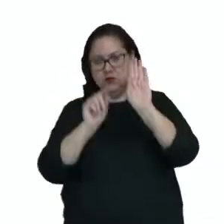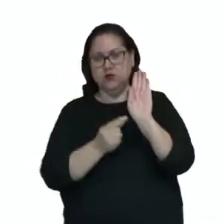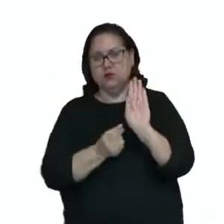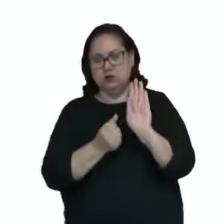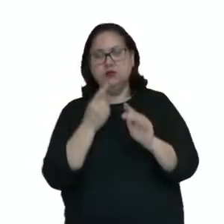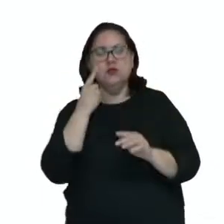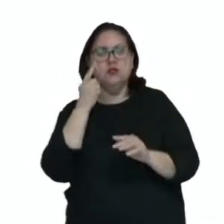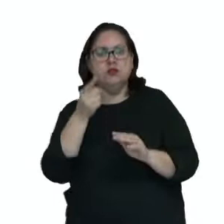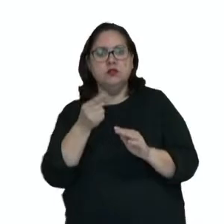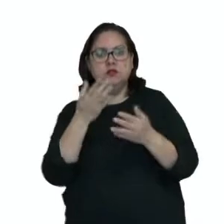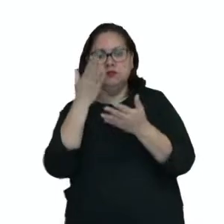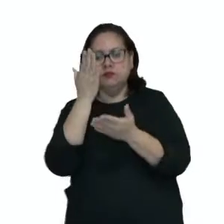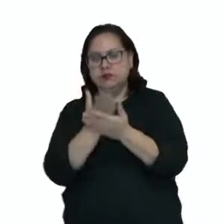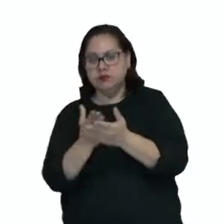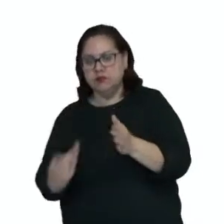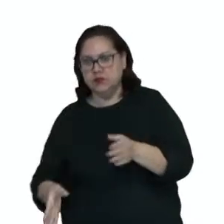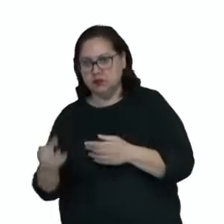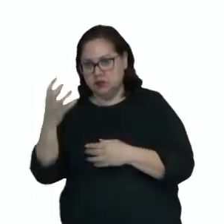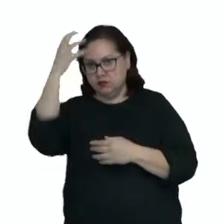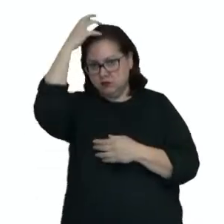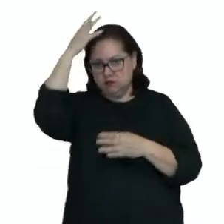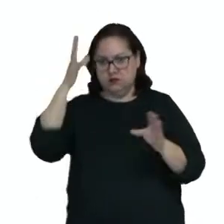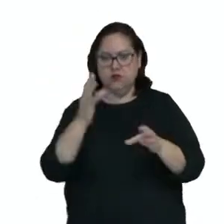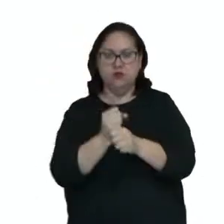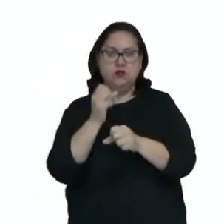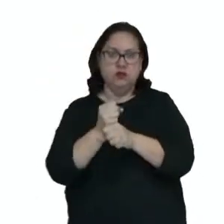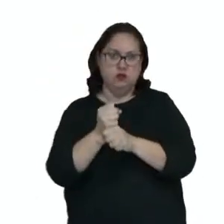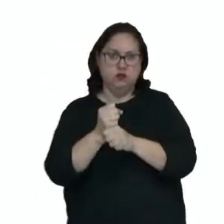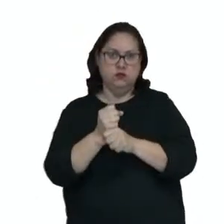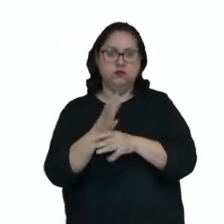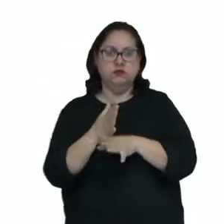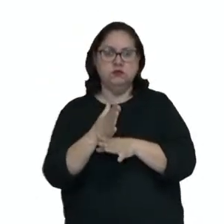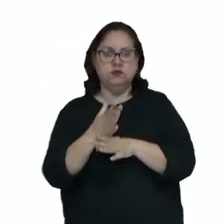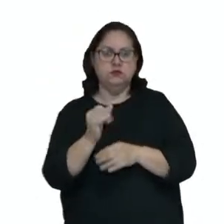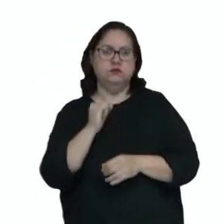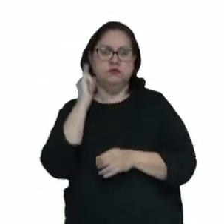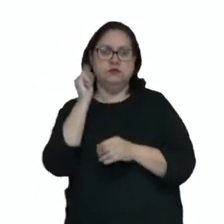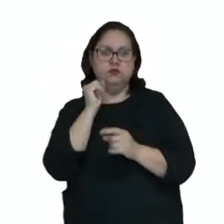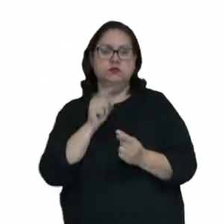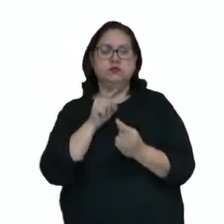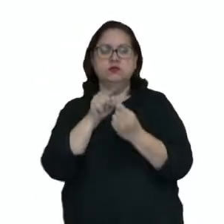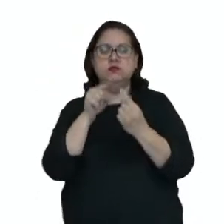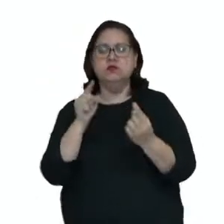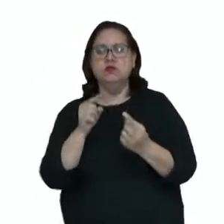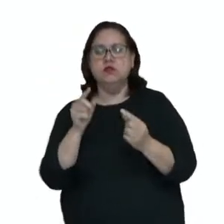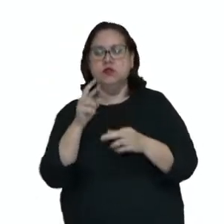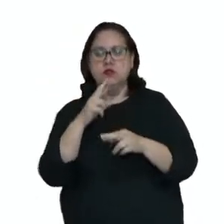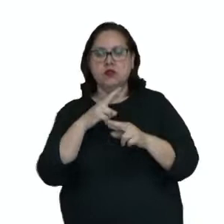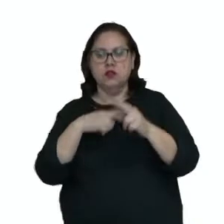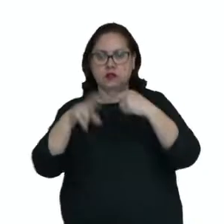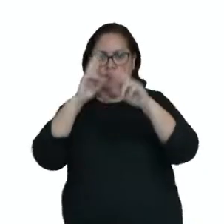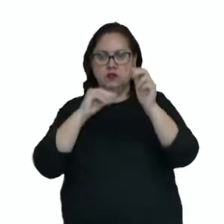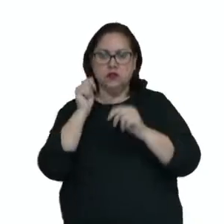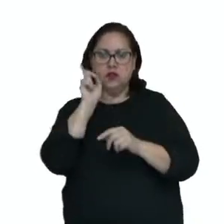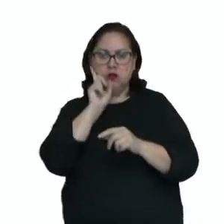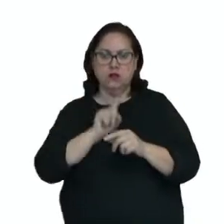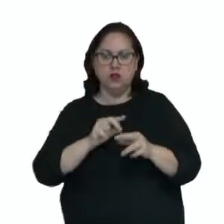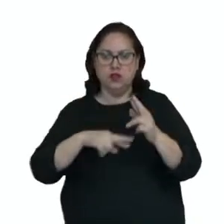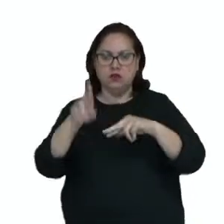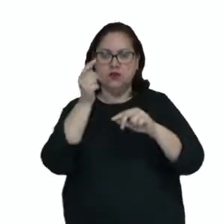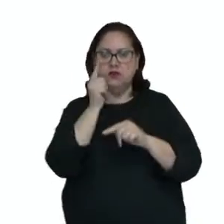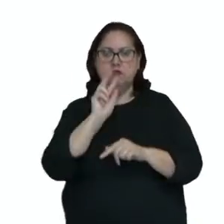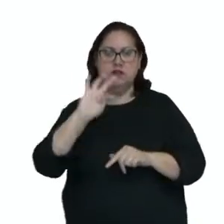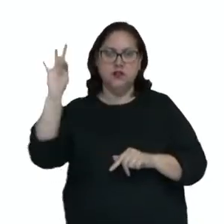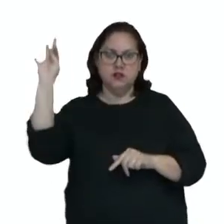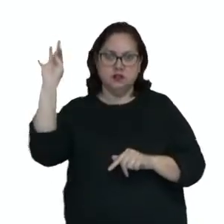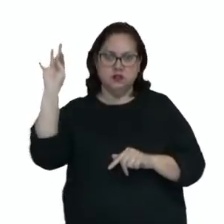vimos, né, que derrubaram as monarquias absolutistas. As principais referências são a Revolução Americana e a Revolução